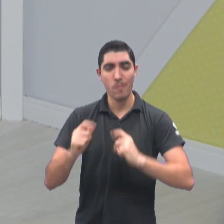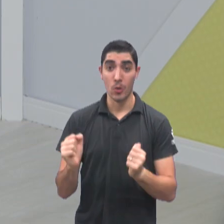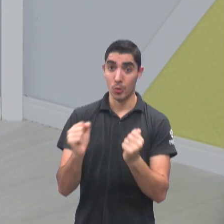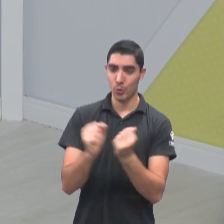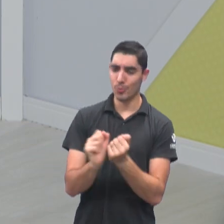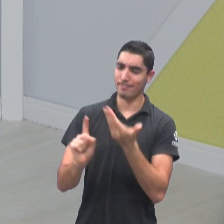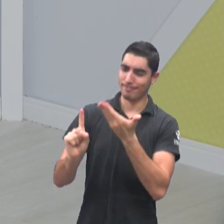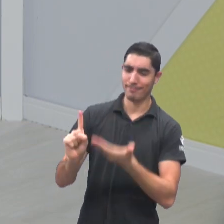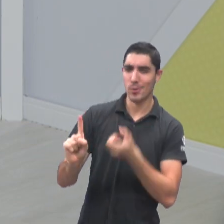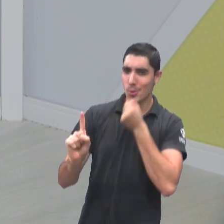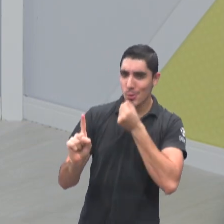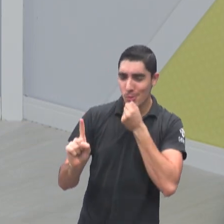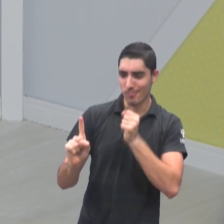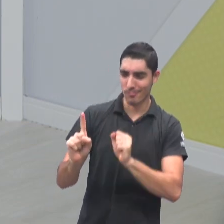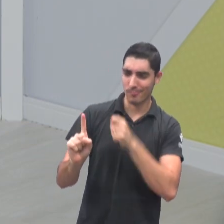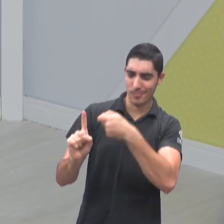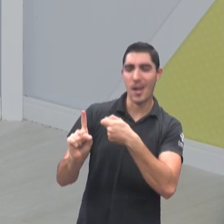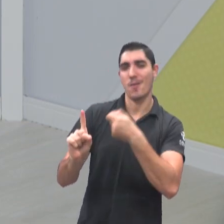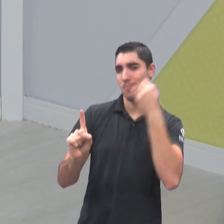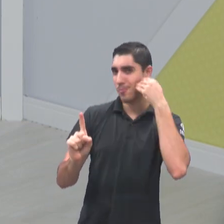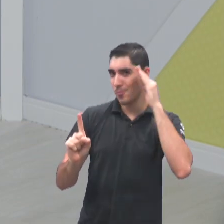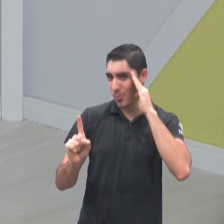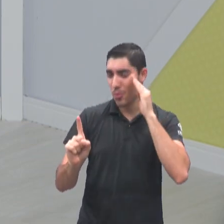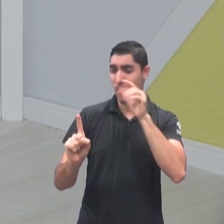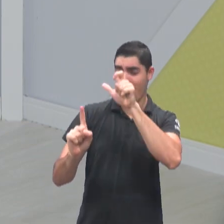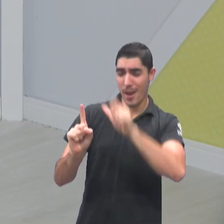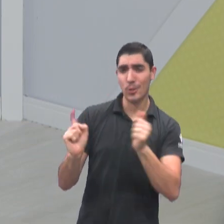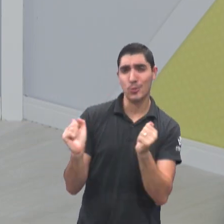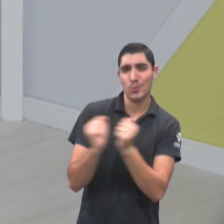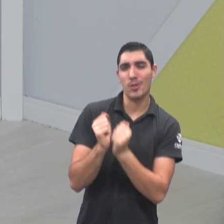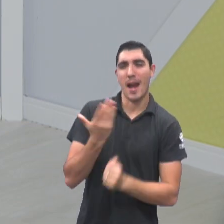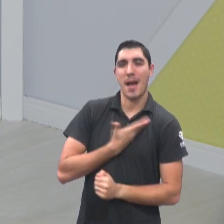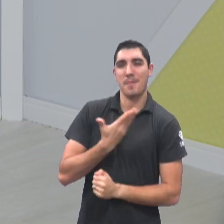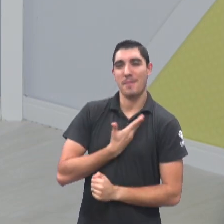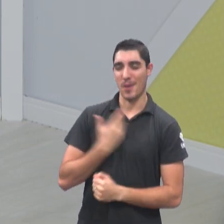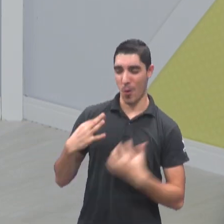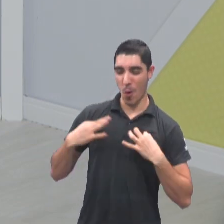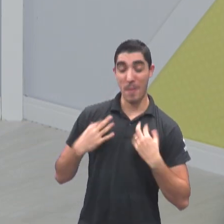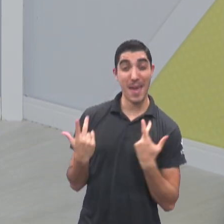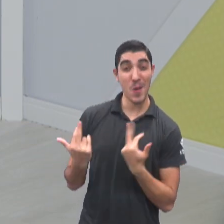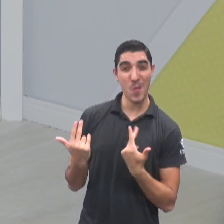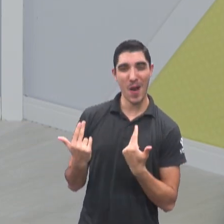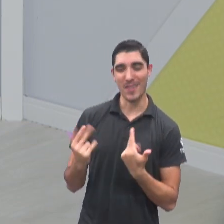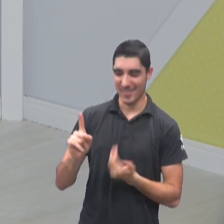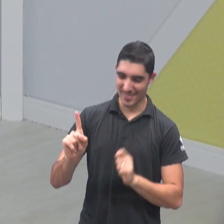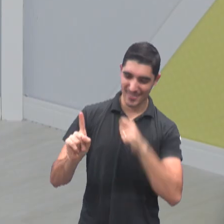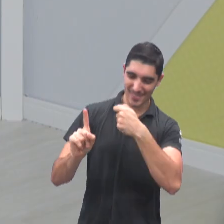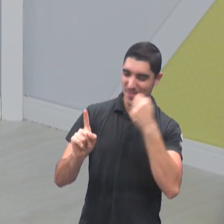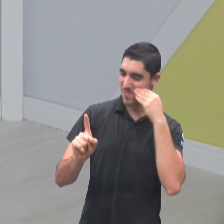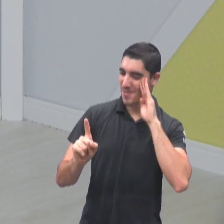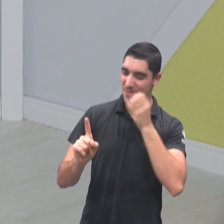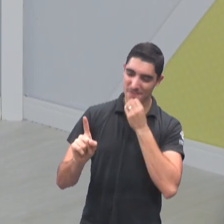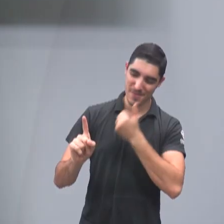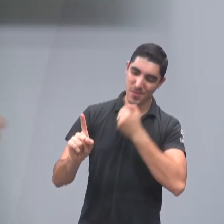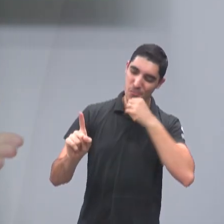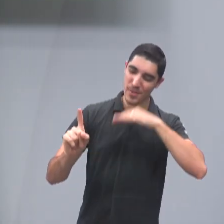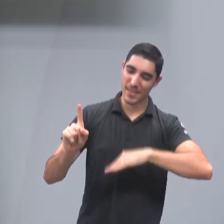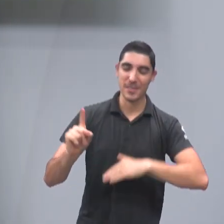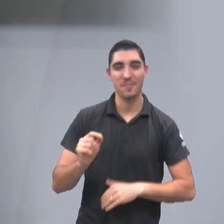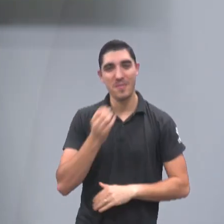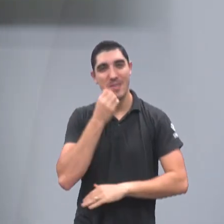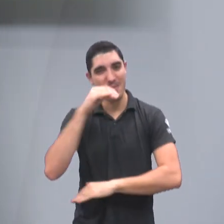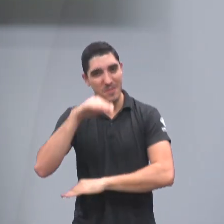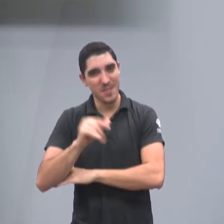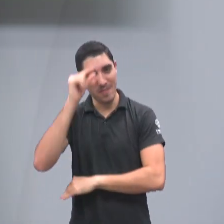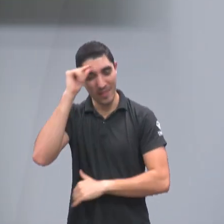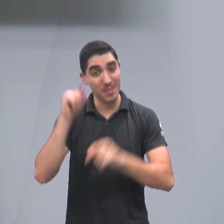comigo ele, jornalista, repórter esportivo, meu par de vaso hoje, nosso querido Bruno Castilho. Tudo bem, Brunão? Boa tarde. Boa tarde, Vieira.